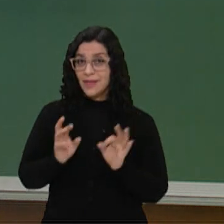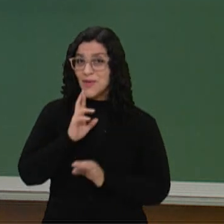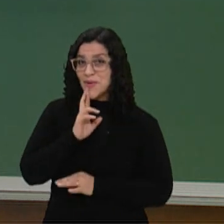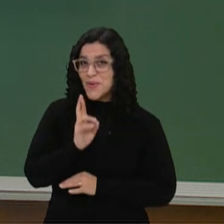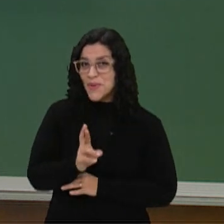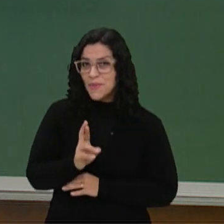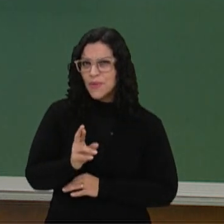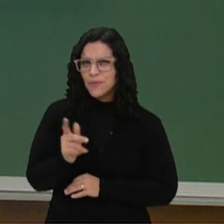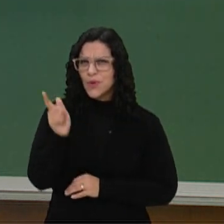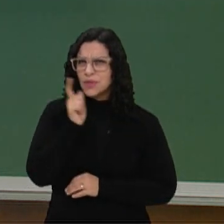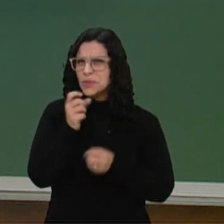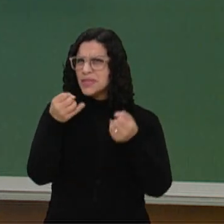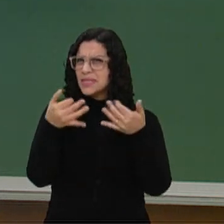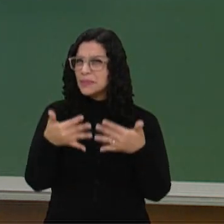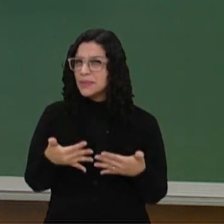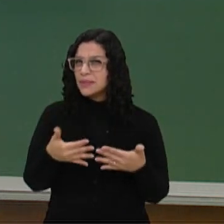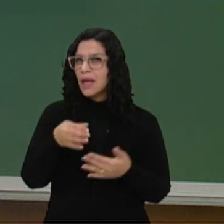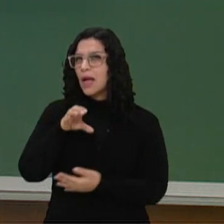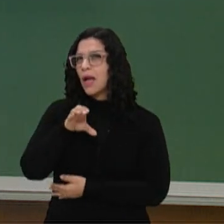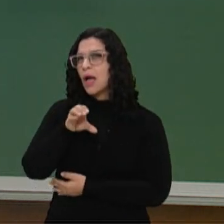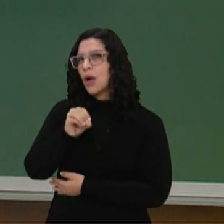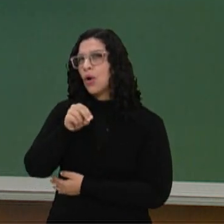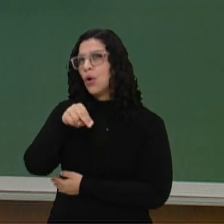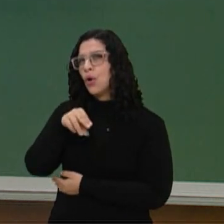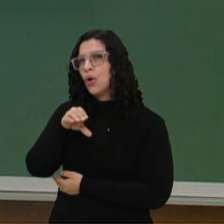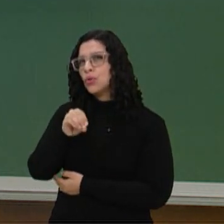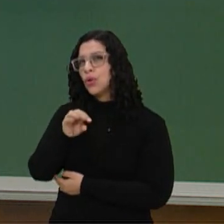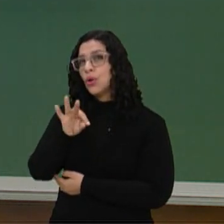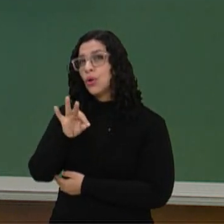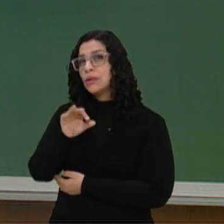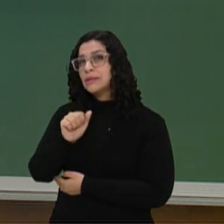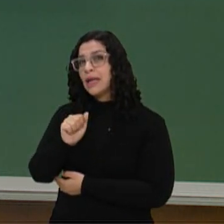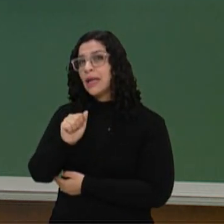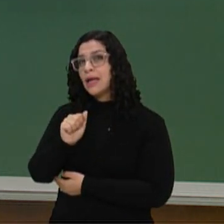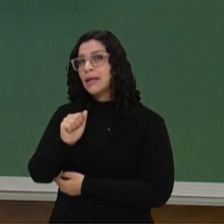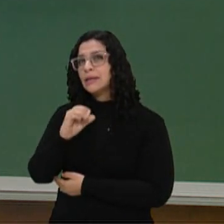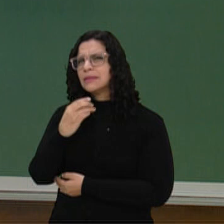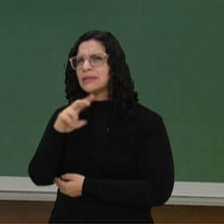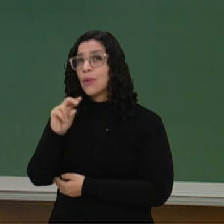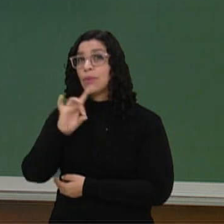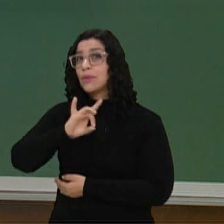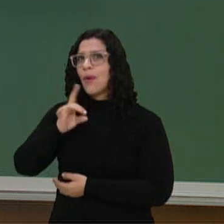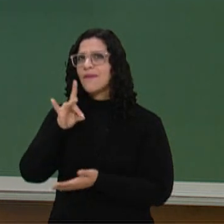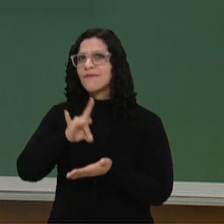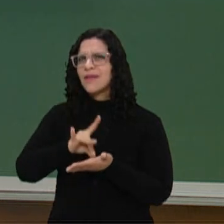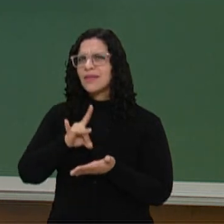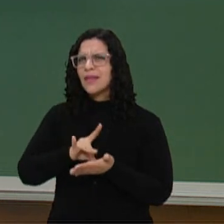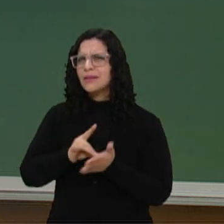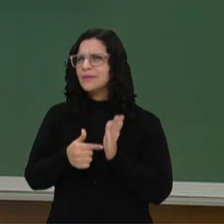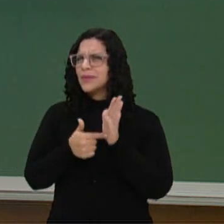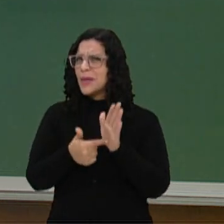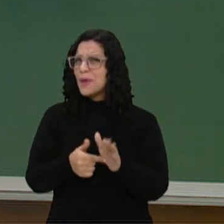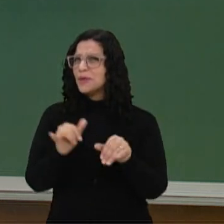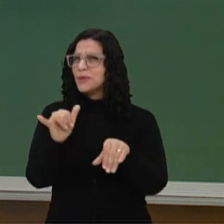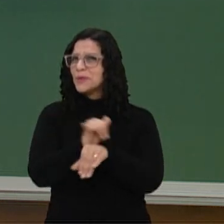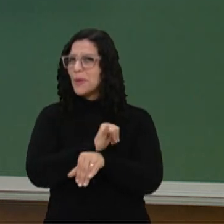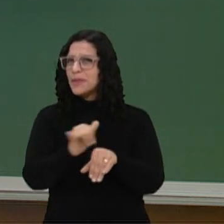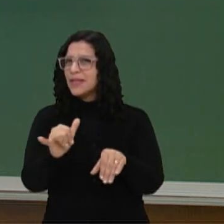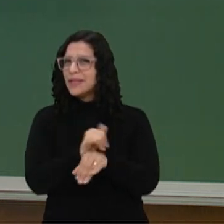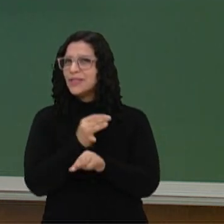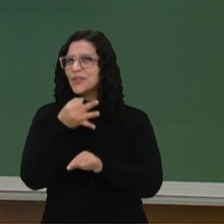Respondeu? Conseguiu explicar qual é a conotação, o sentido figurado utilizado pela autora como um recurso